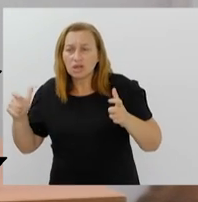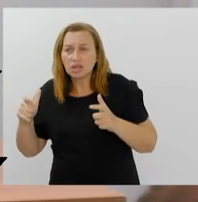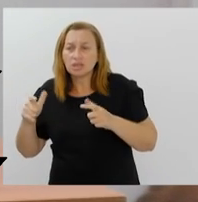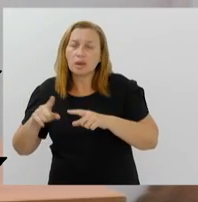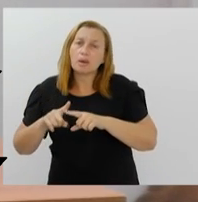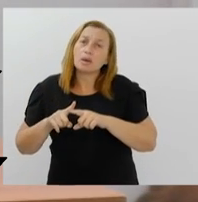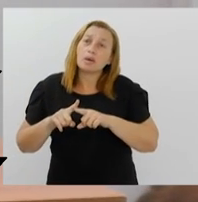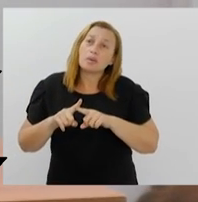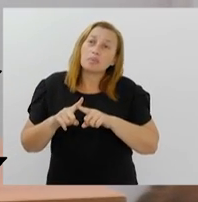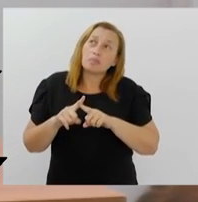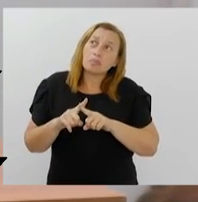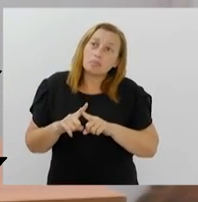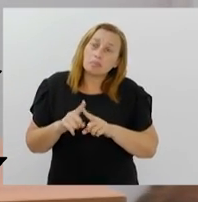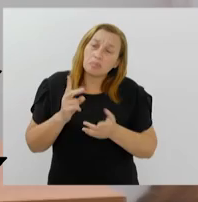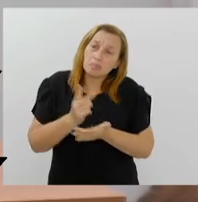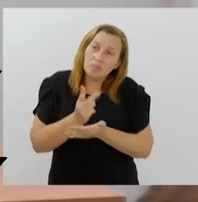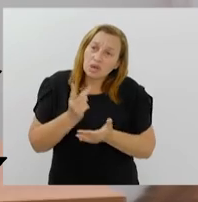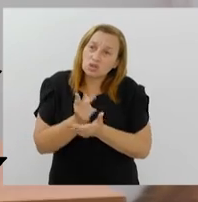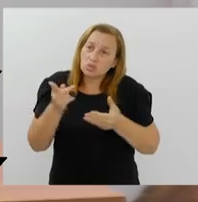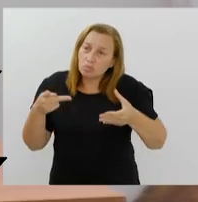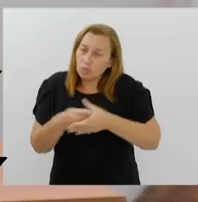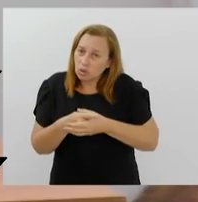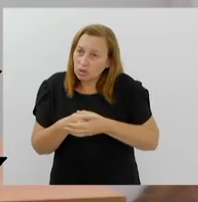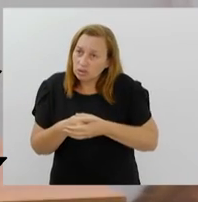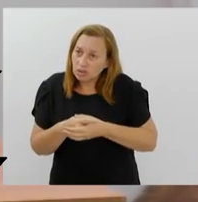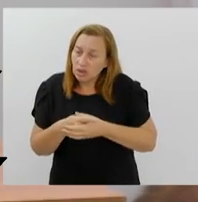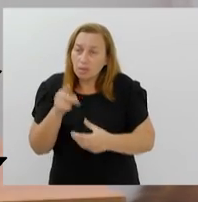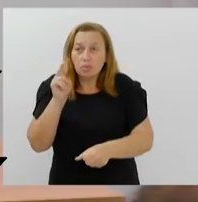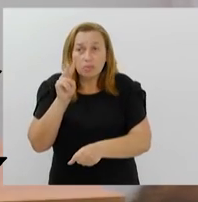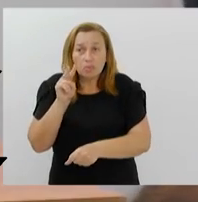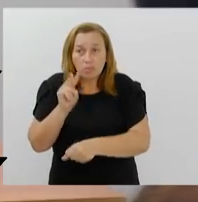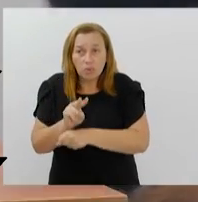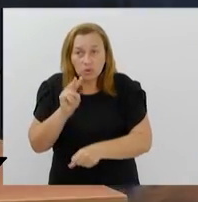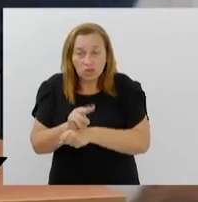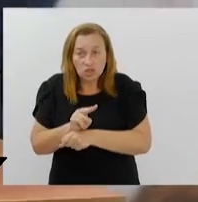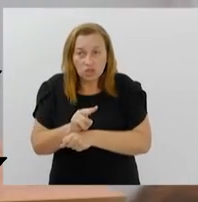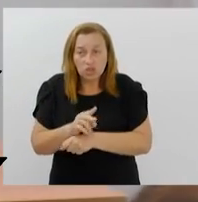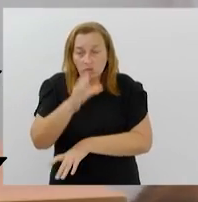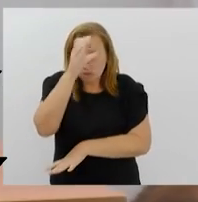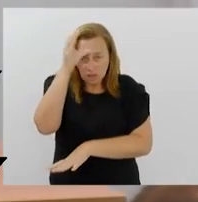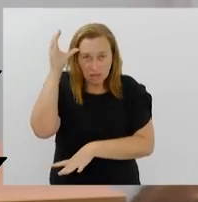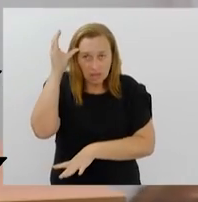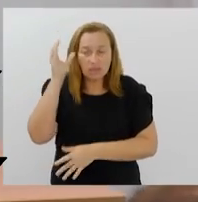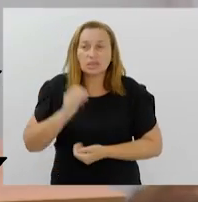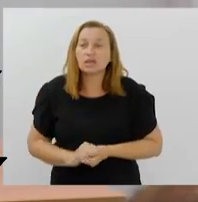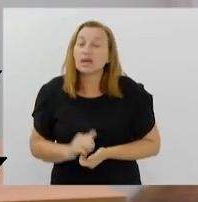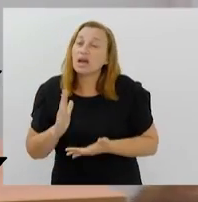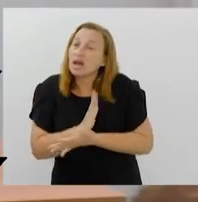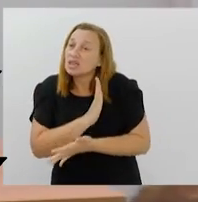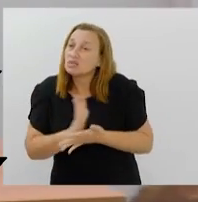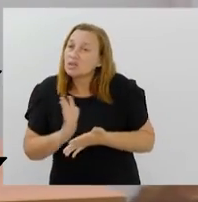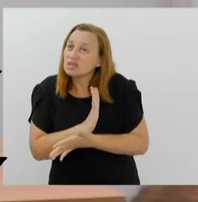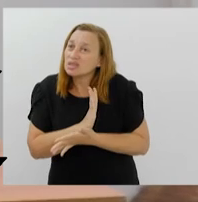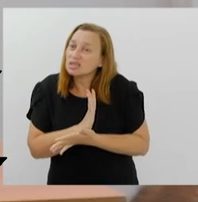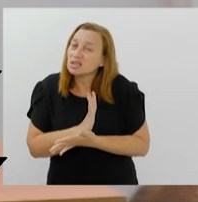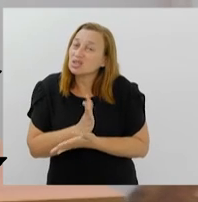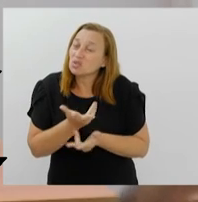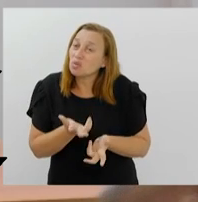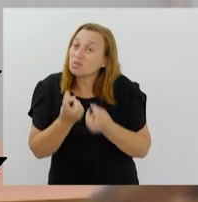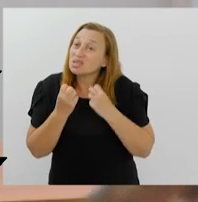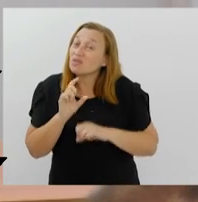Apesar o PROCON ali para proteger a parte mais vulnerável que é o consumidor muitas vezes a gente